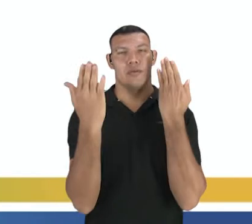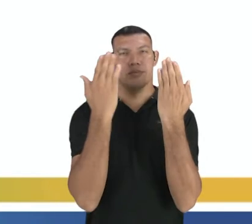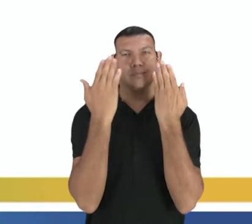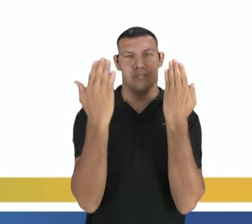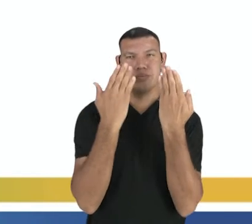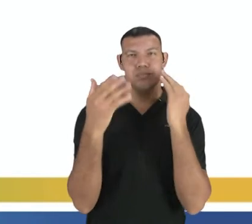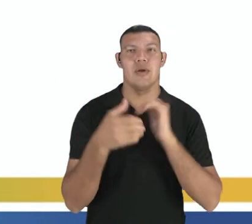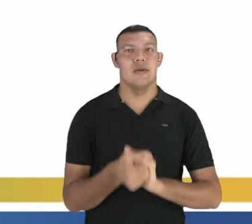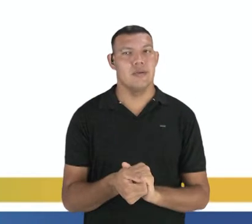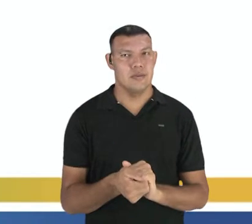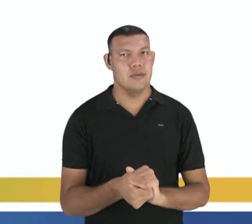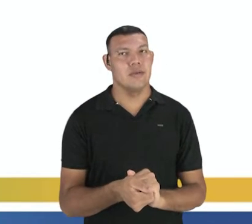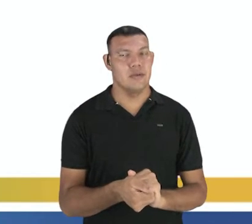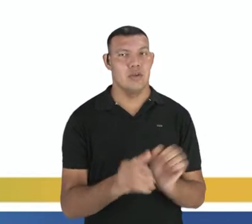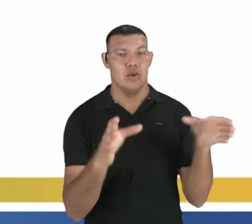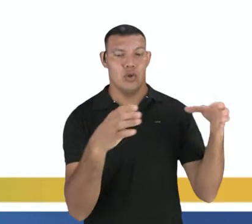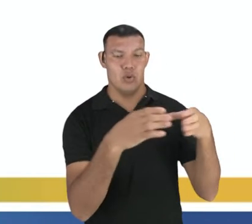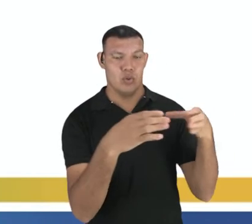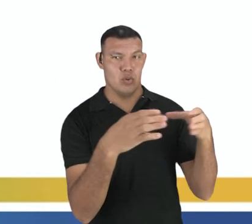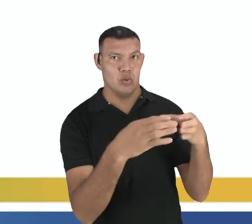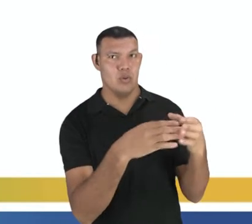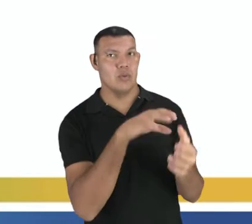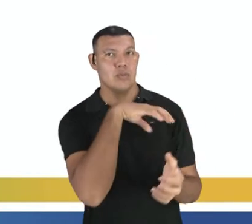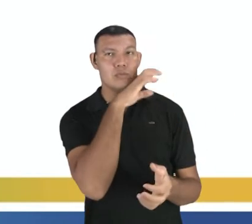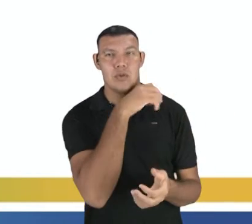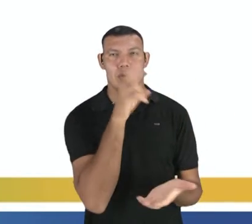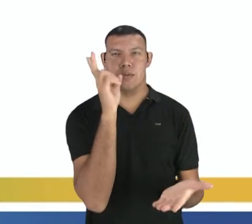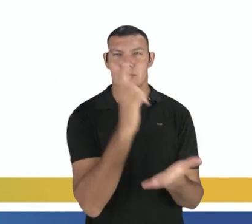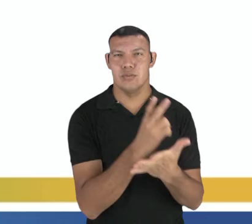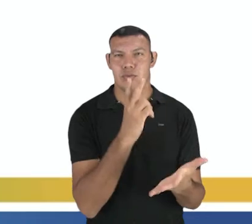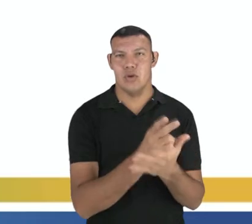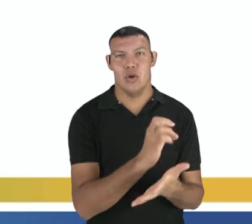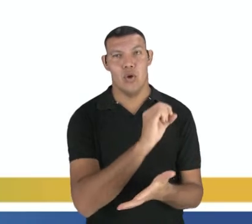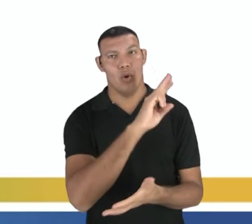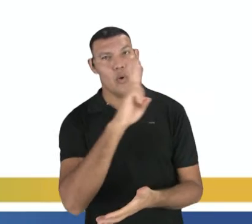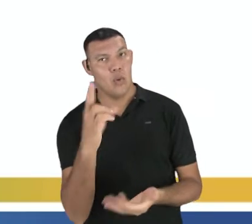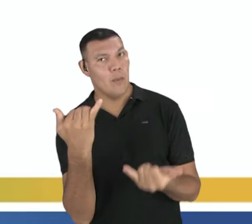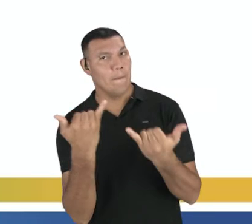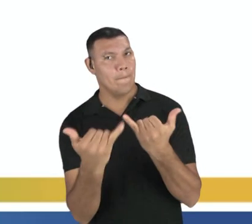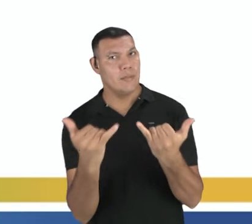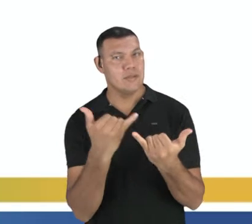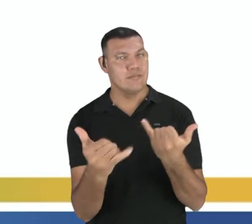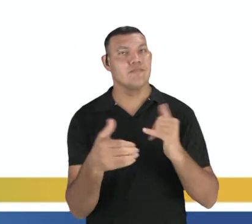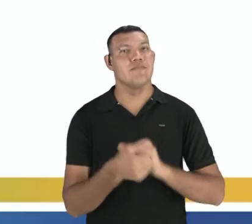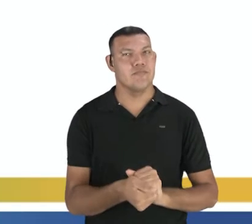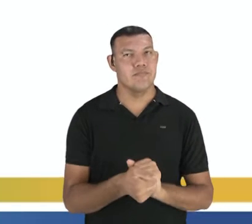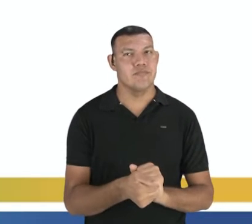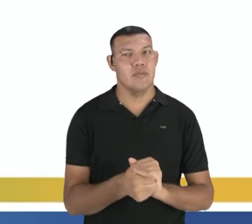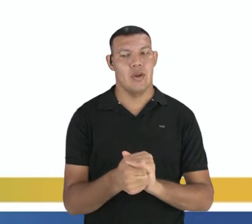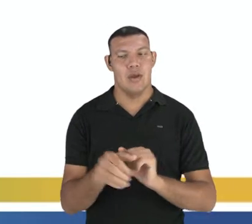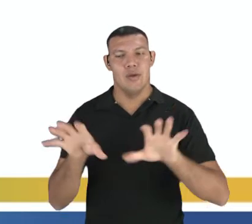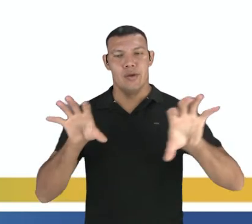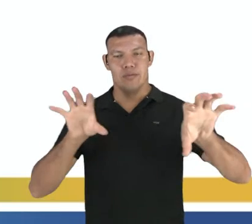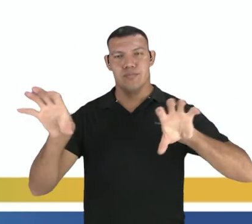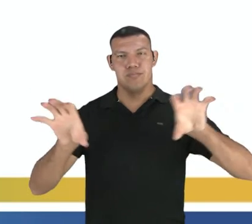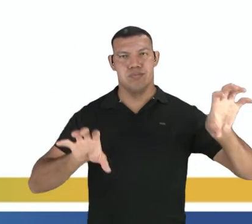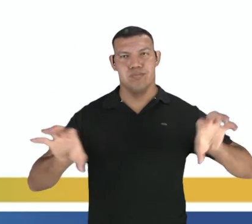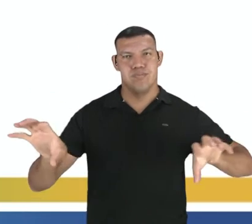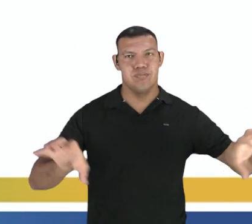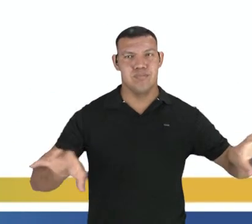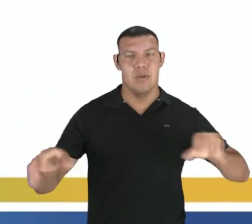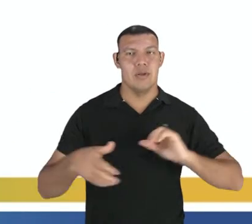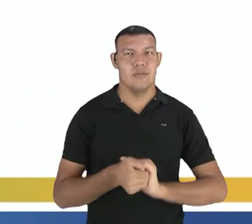os organismos de uma mesma espécie ou de espécies semelhantes diante da distribuição geográfica, ou